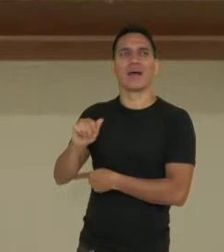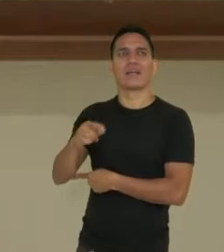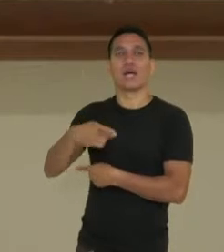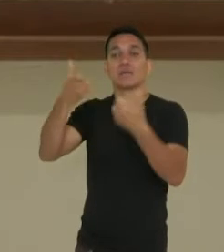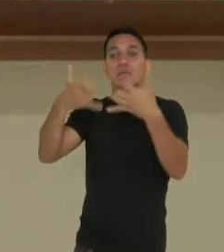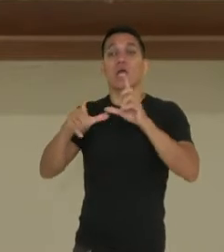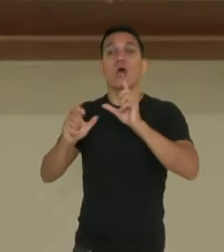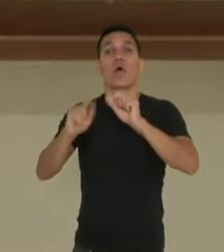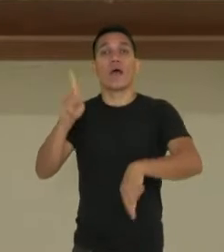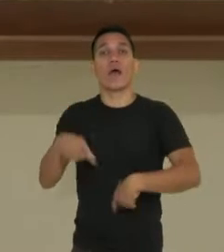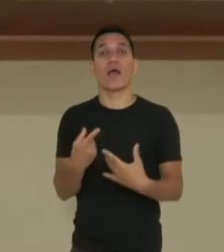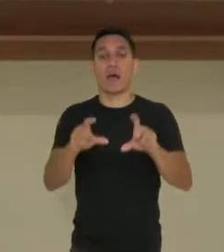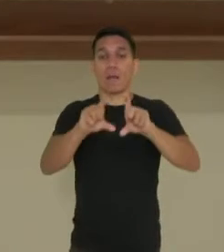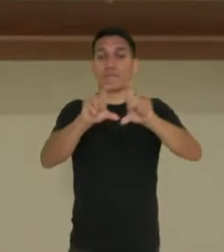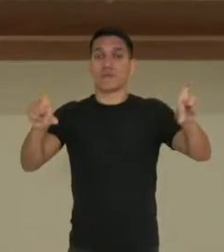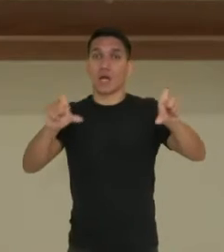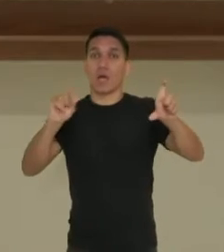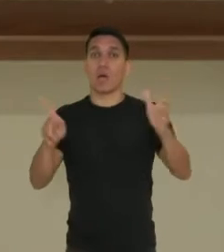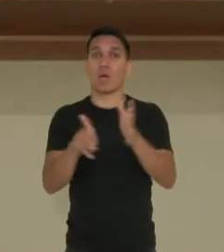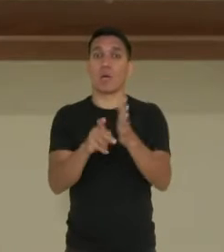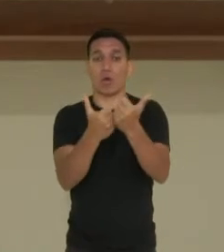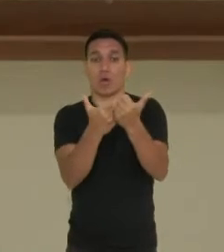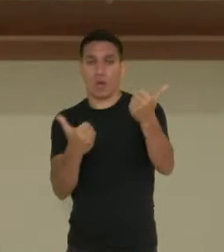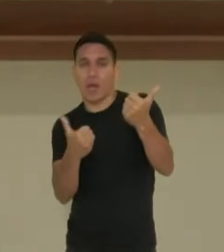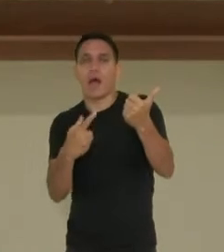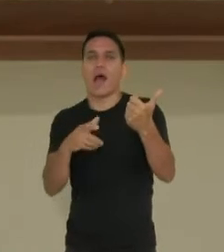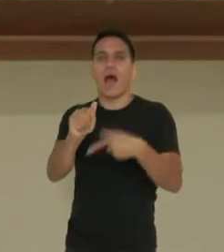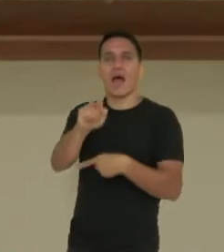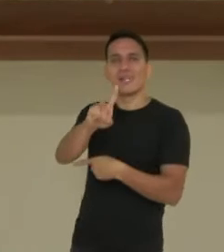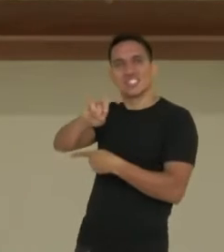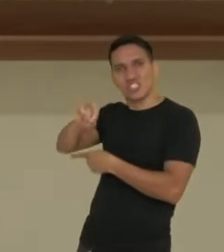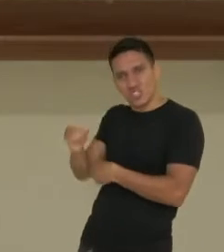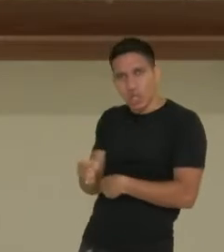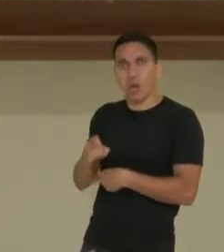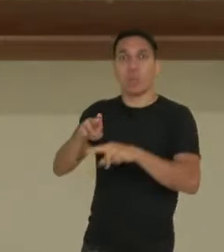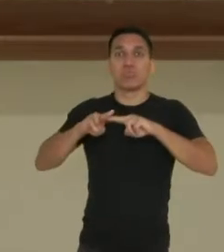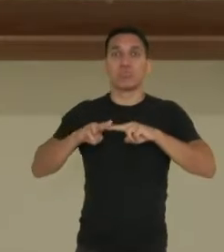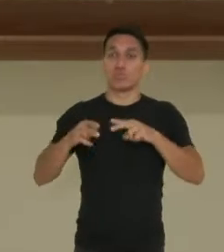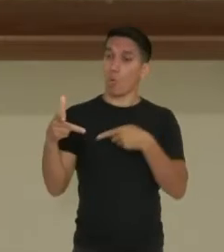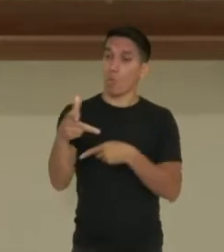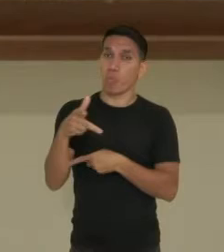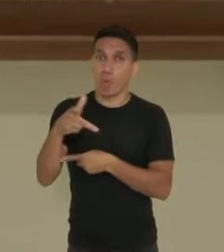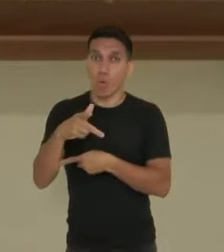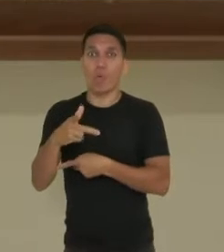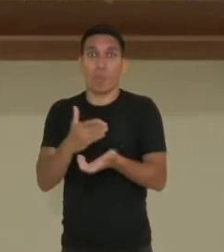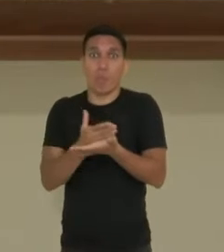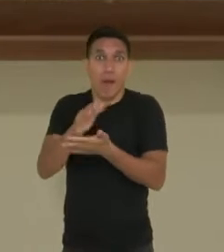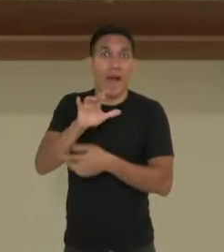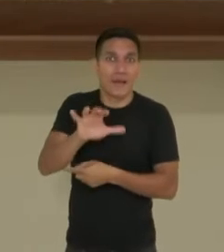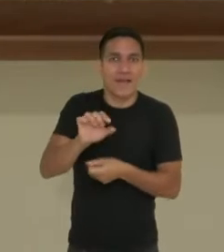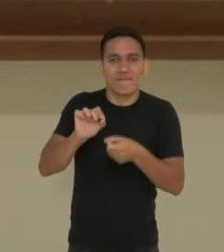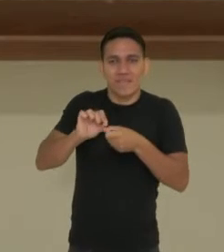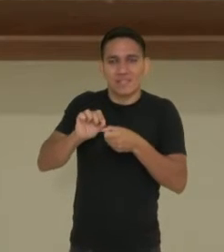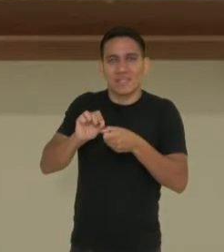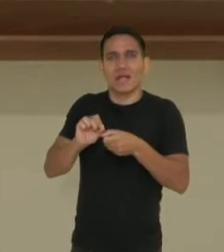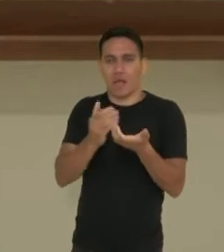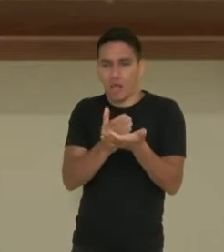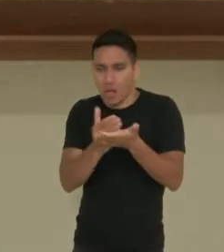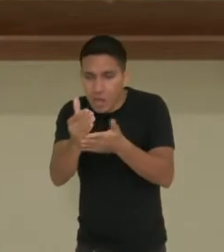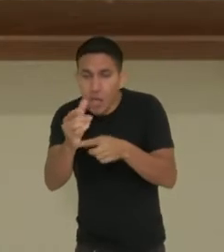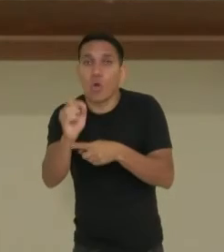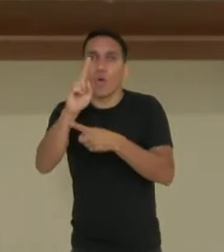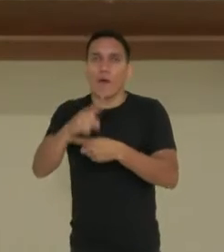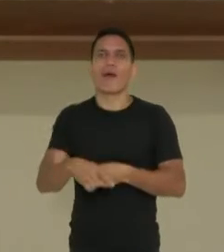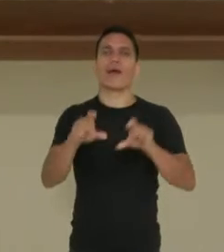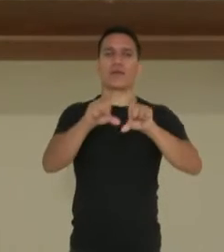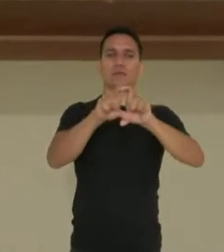falando das orações subordinadas adjetivas, né? Então, o pronome ele faz isso, ele introduz a